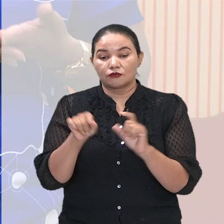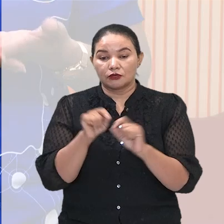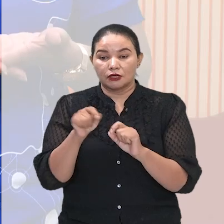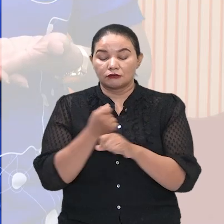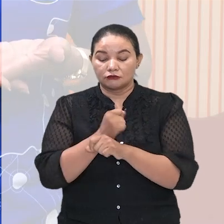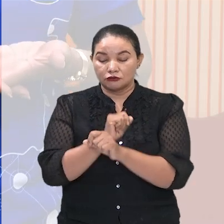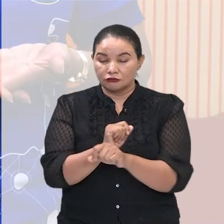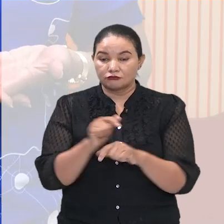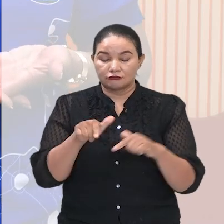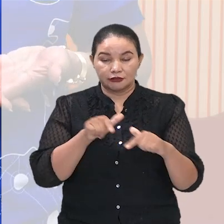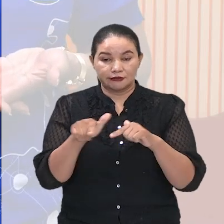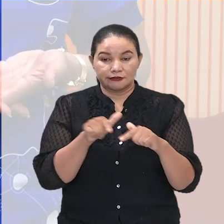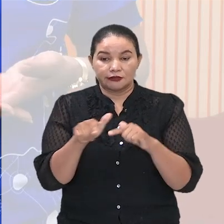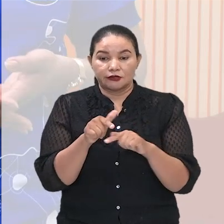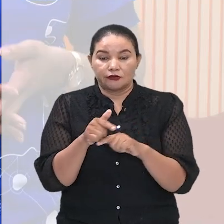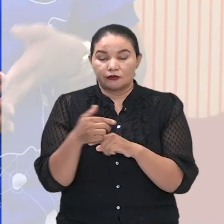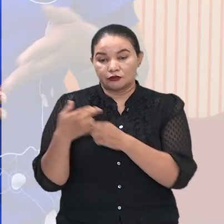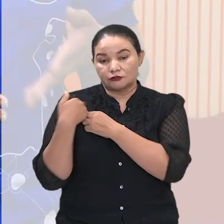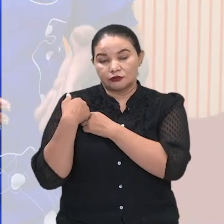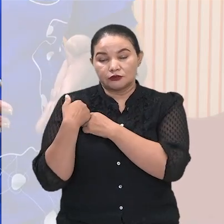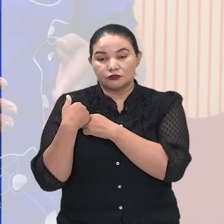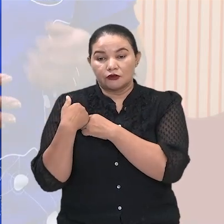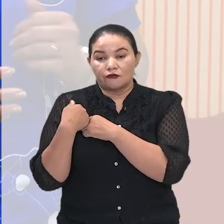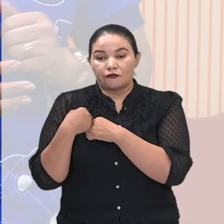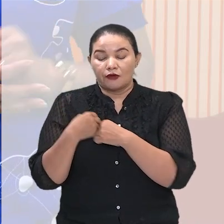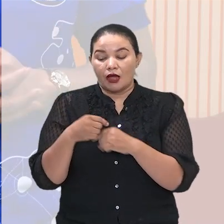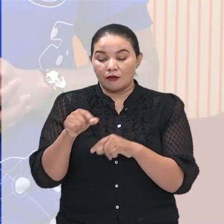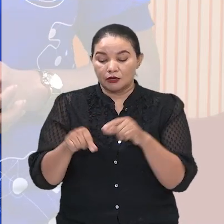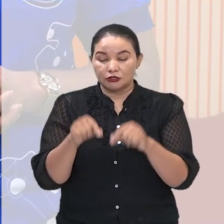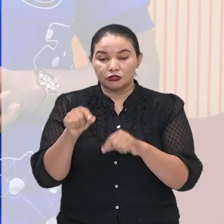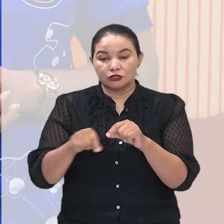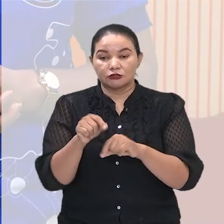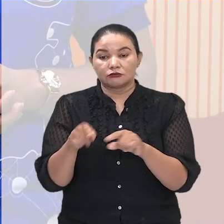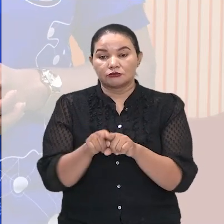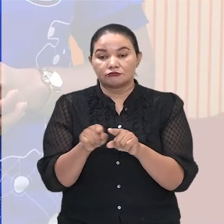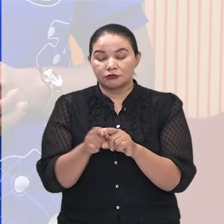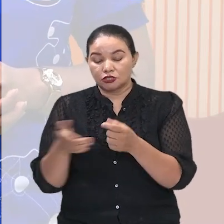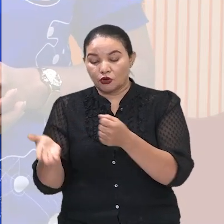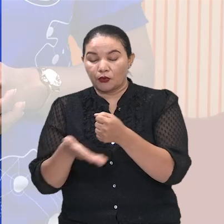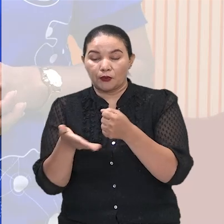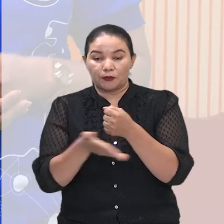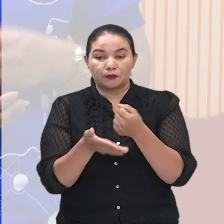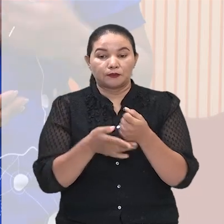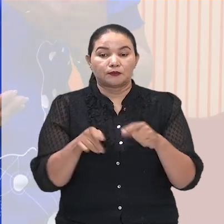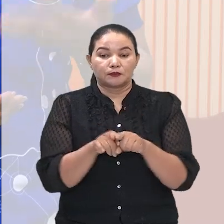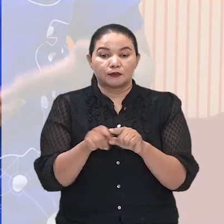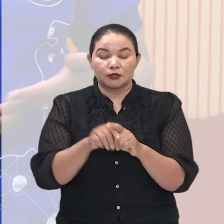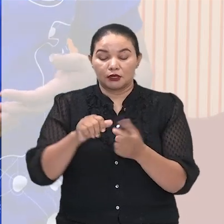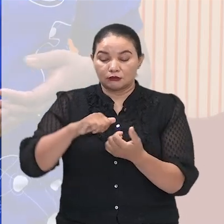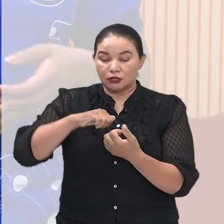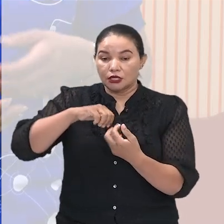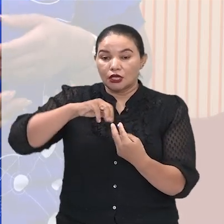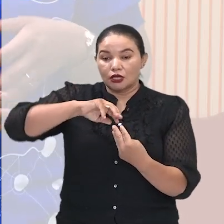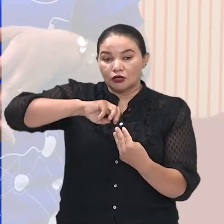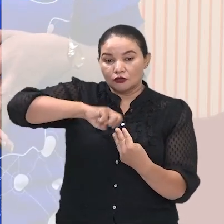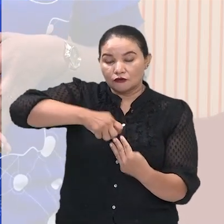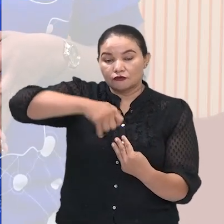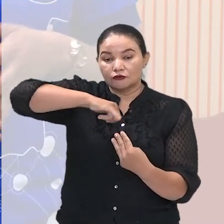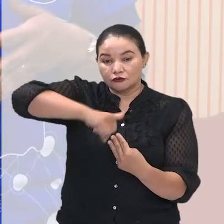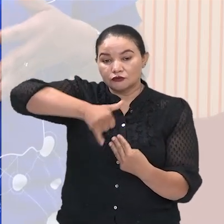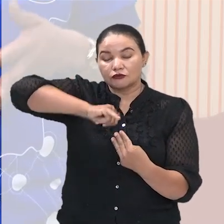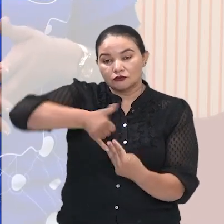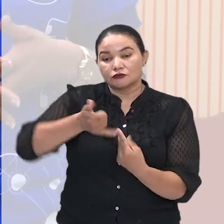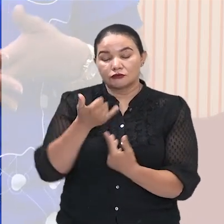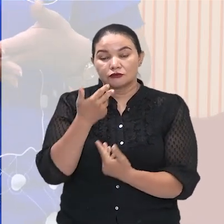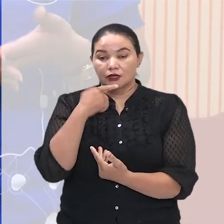que eram responsáveis pelo plantio, colheita e processamento da cana-de-açúcar. Suas vidas eram